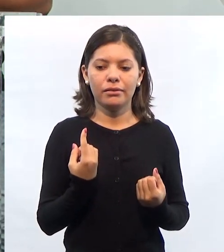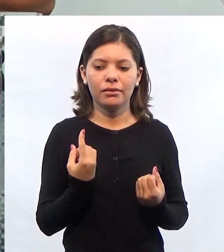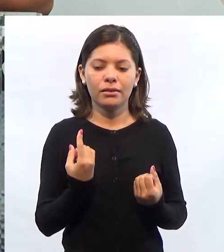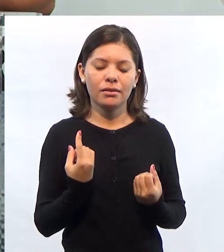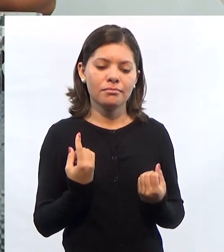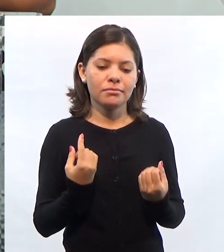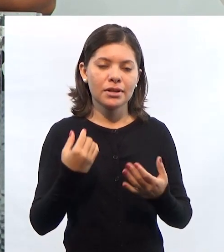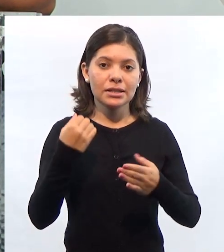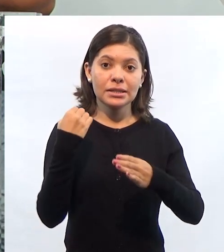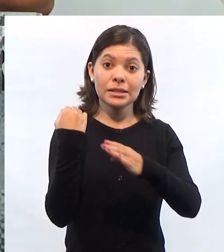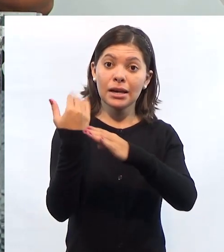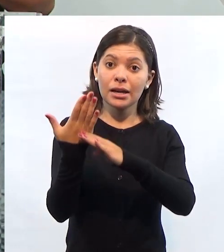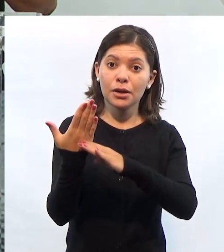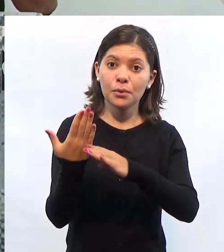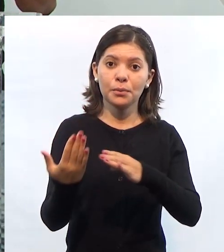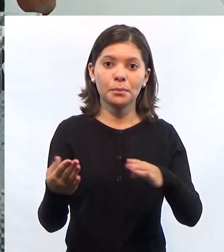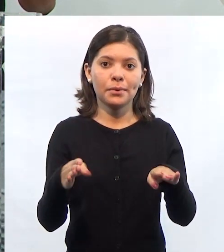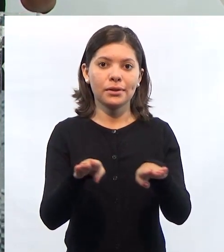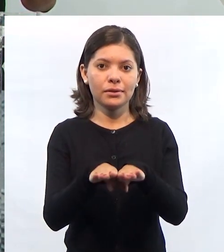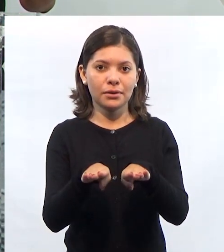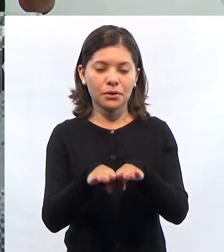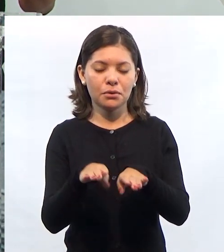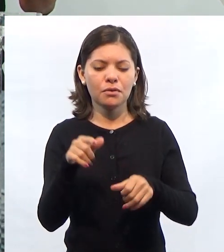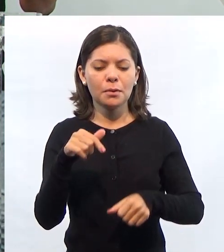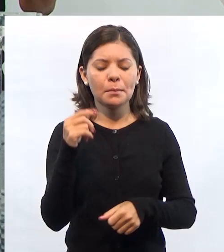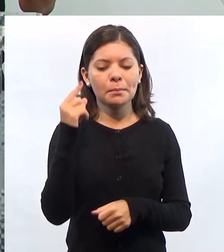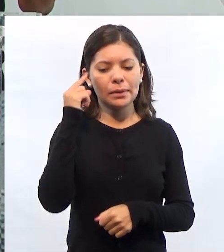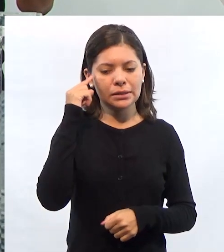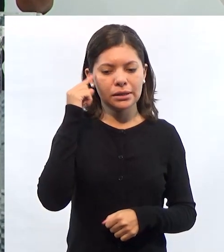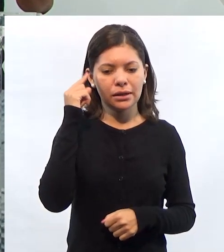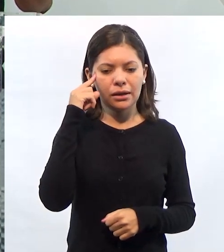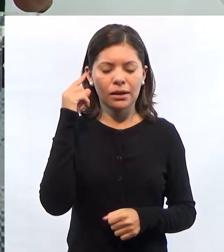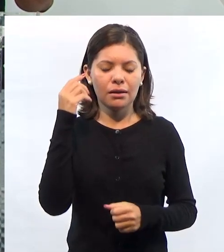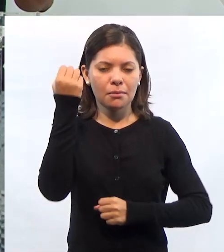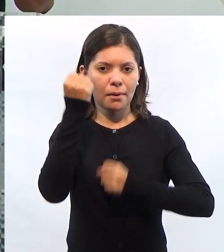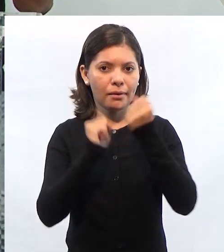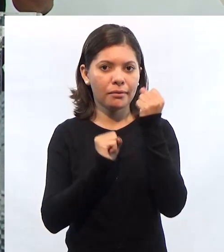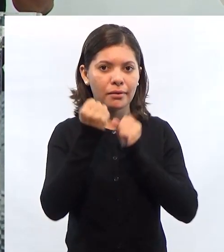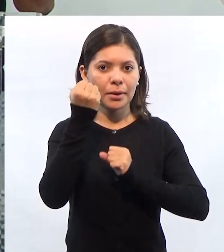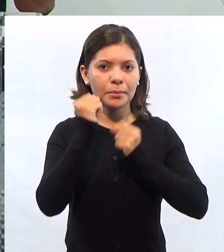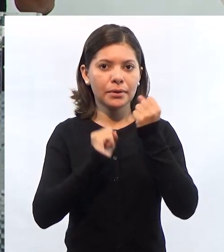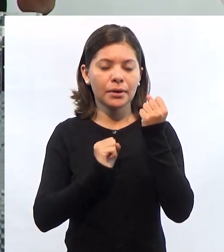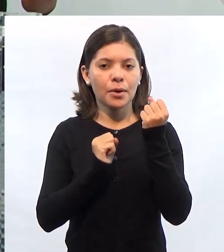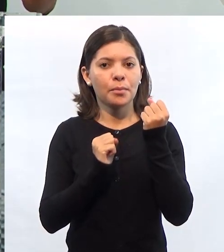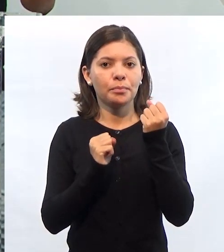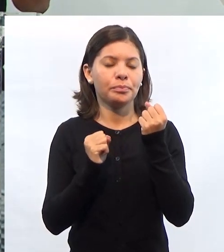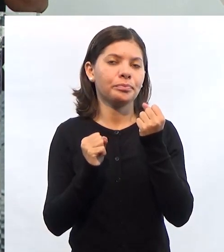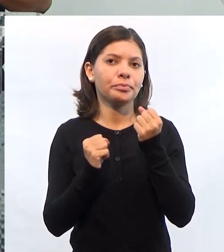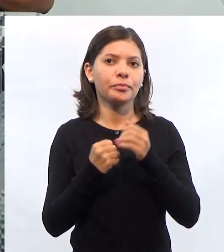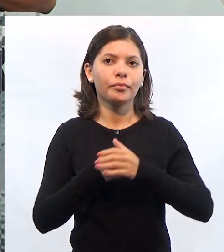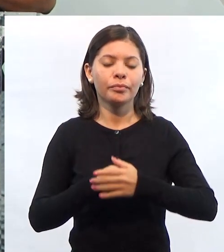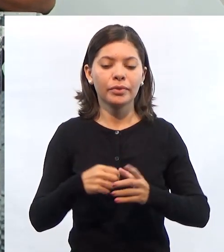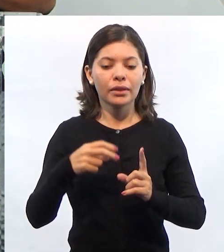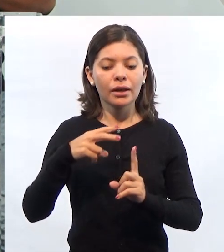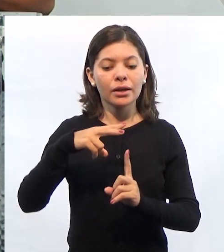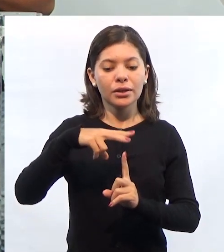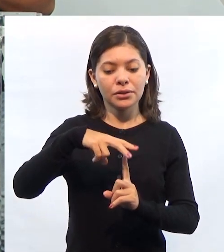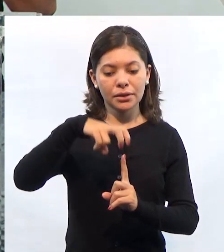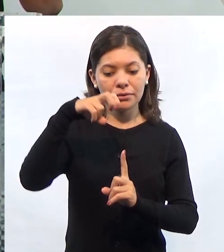saiu fora do padrão dessa vez Vamos pensar aqui numa numa fábrica de refrigerante